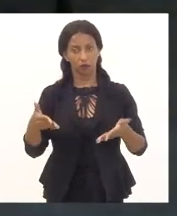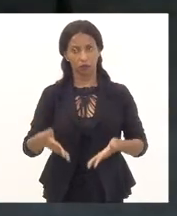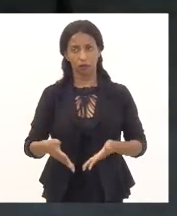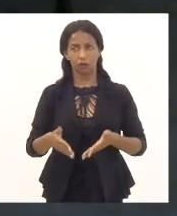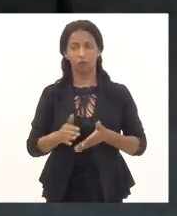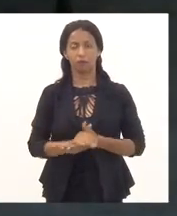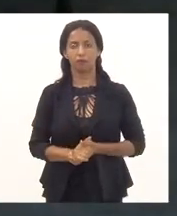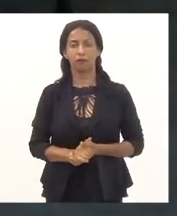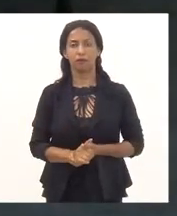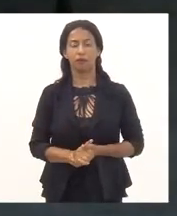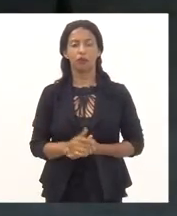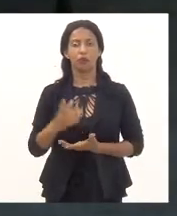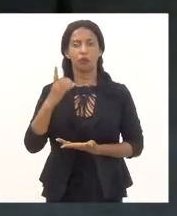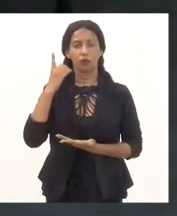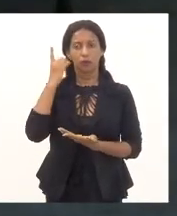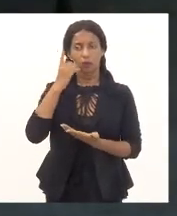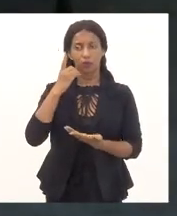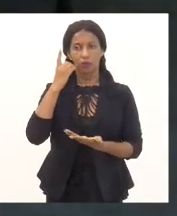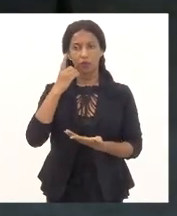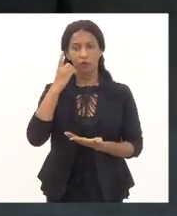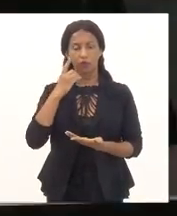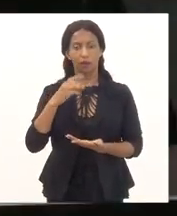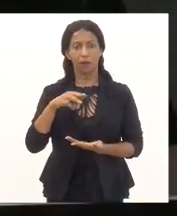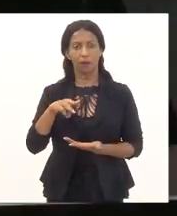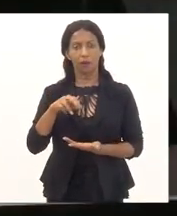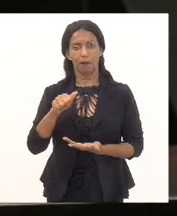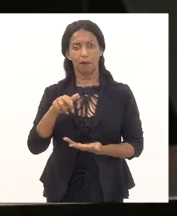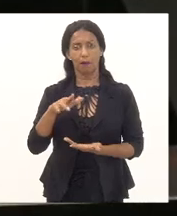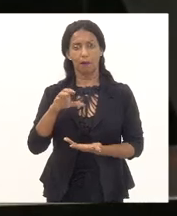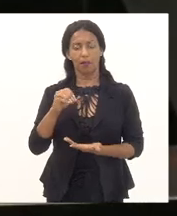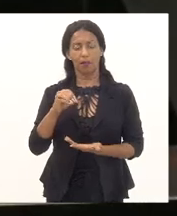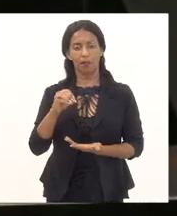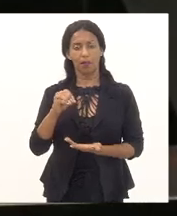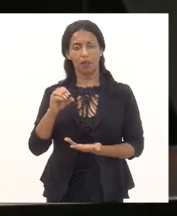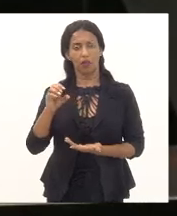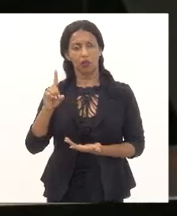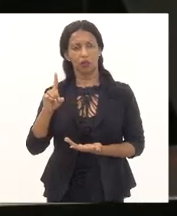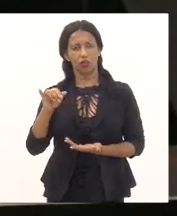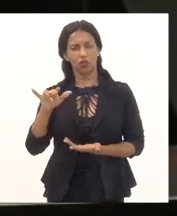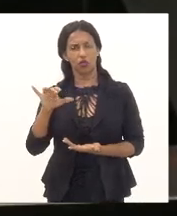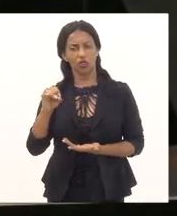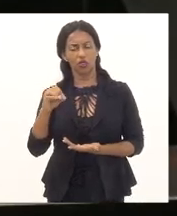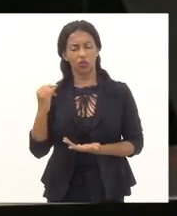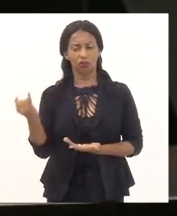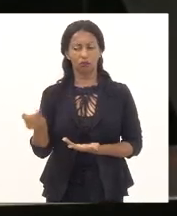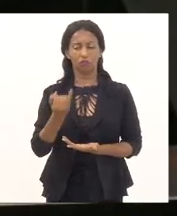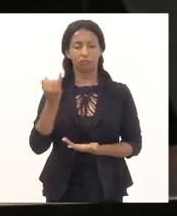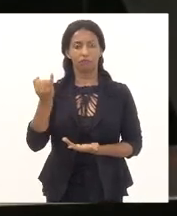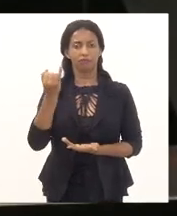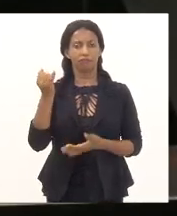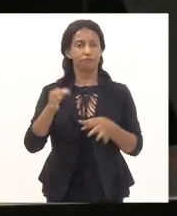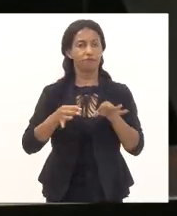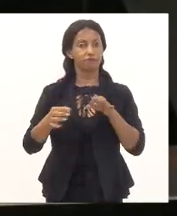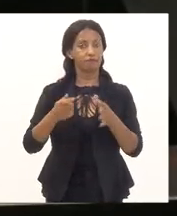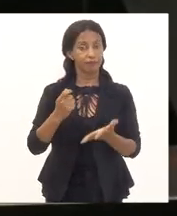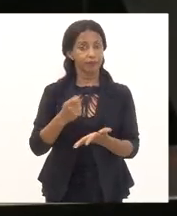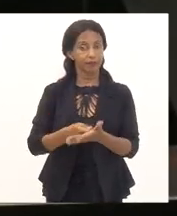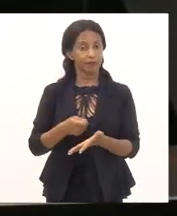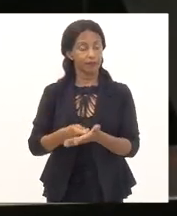da lavra do deputado Marcelo de Seudino, que é um importante projeto